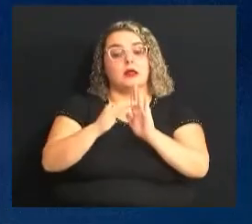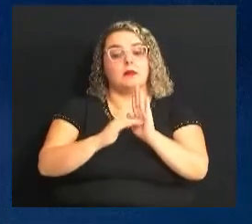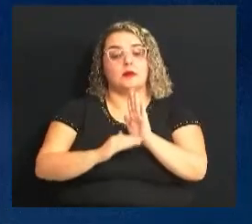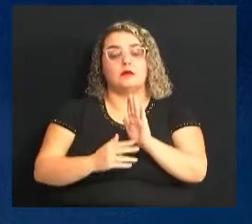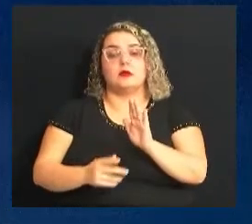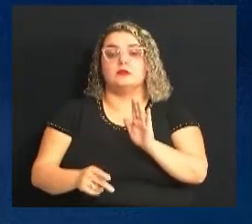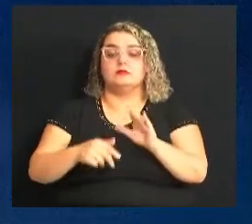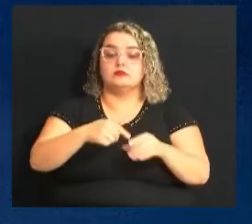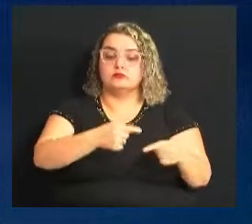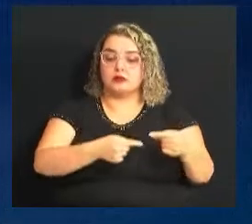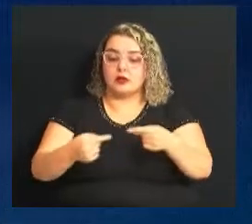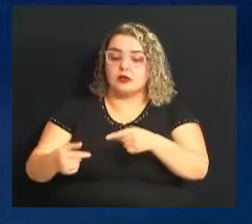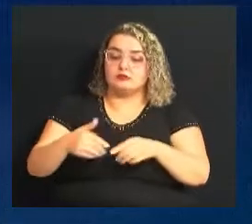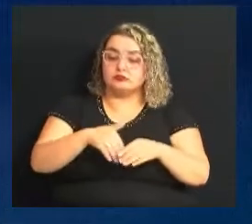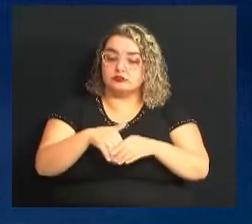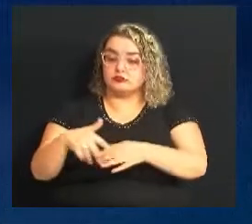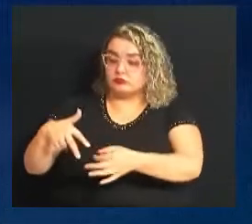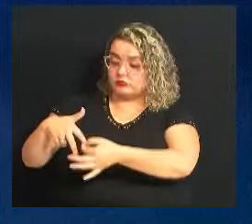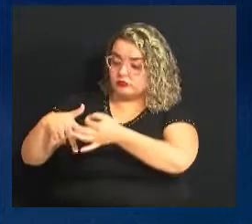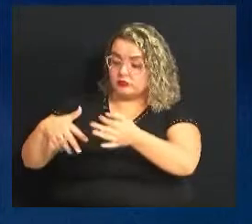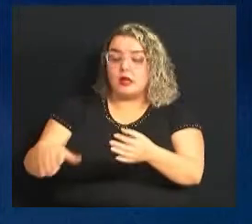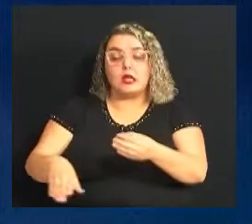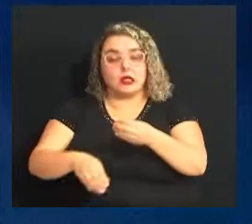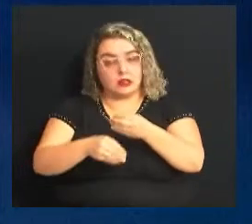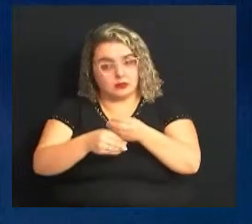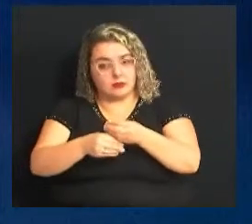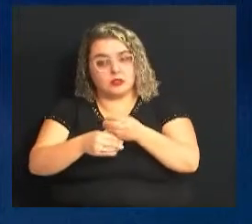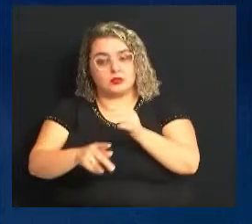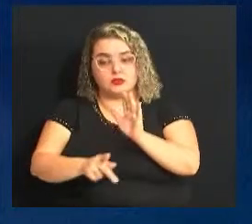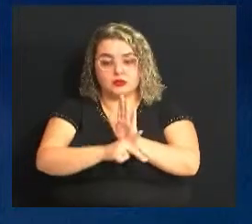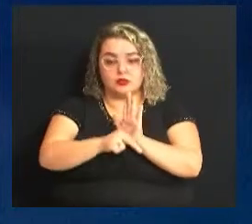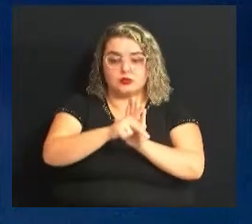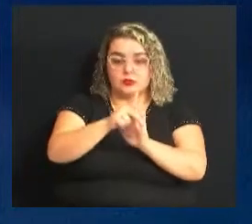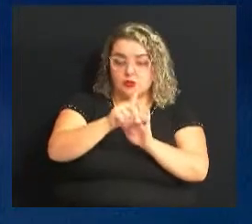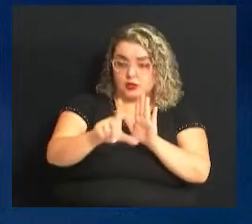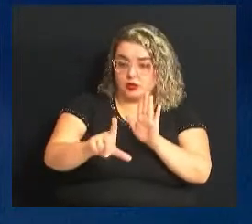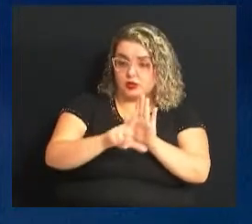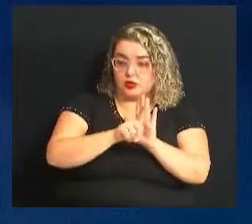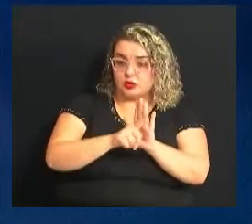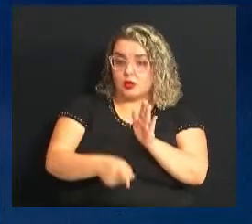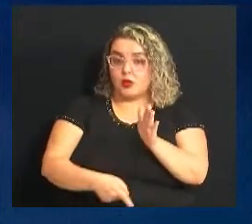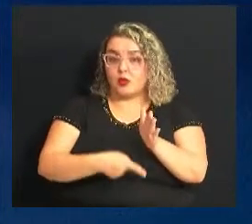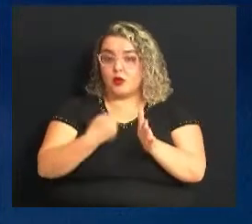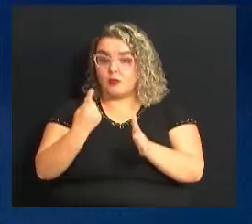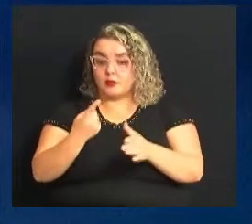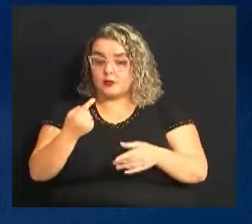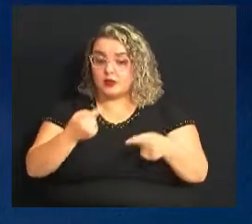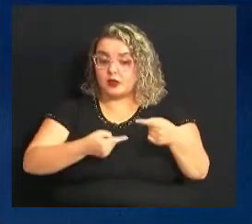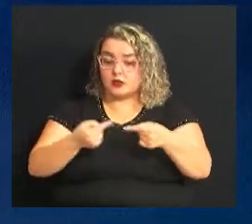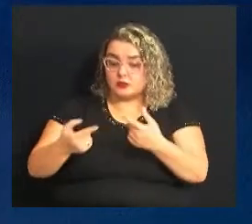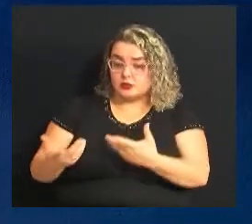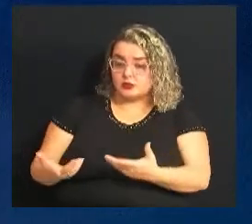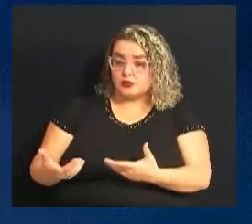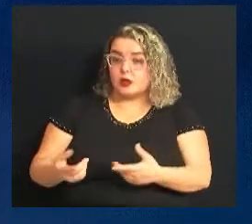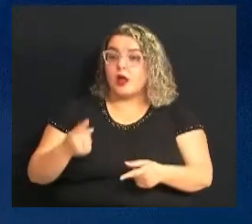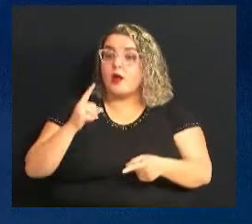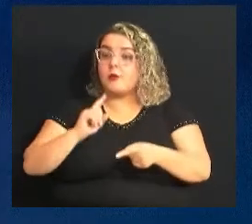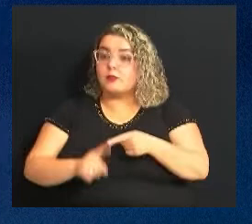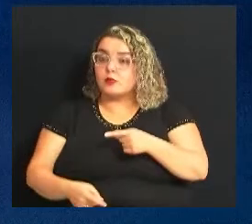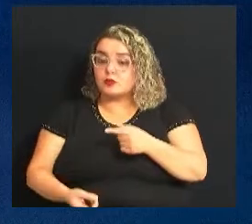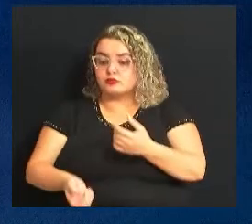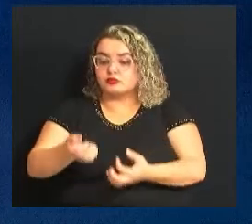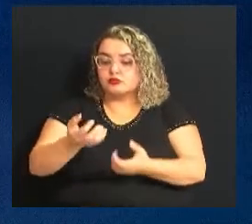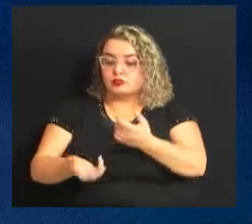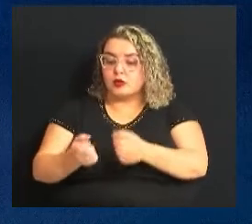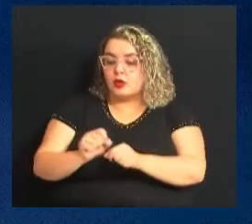Ambiente na pauta do dia foram debatidos e votados pareceres e emendas sobre projetos de lei o primeiro